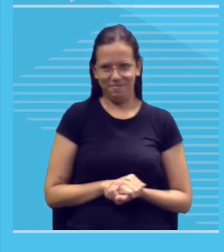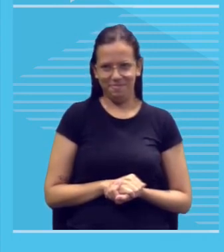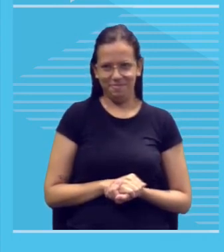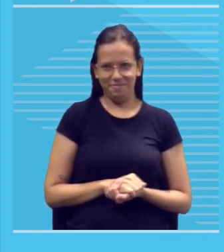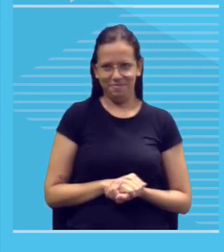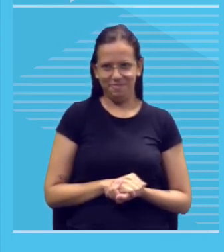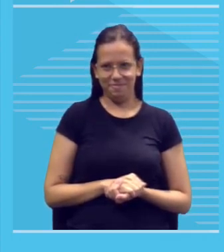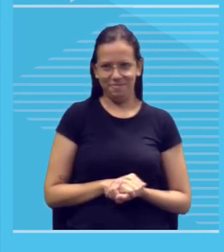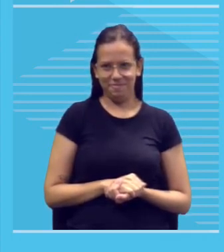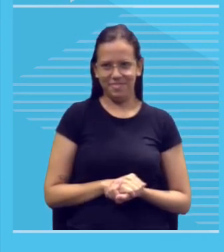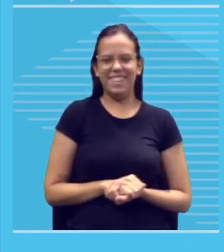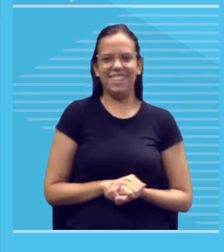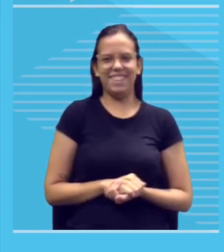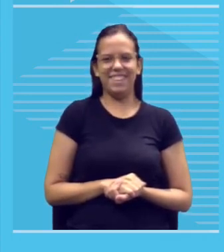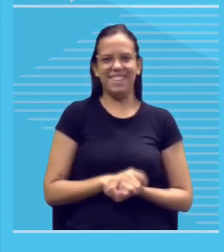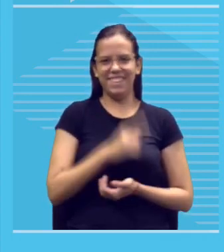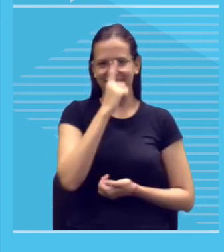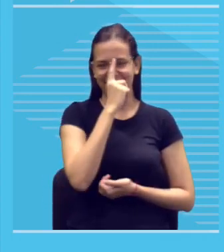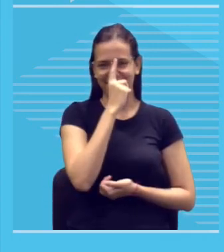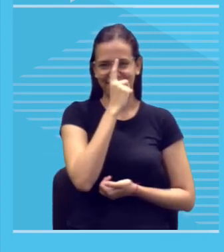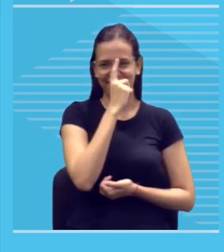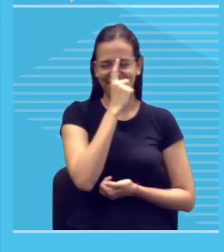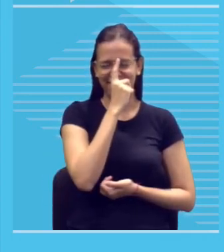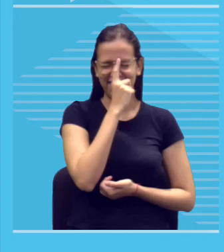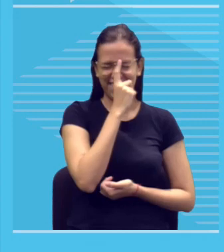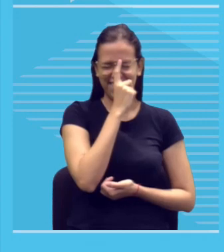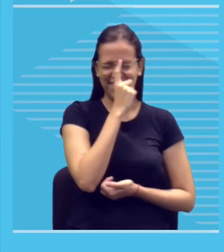destacar que o segundo método